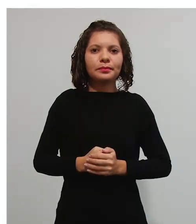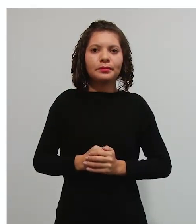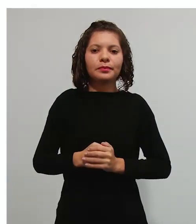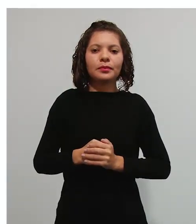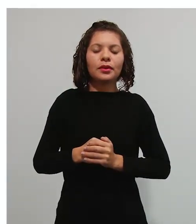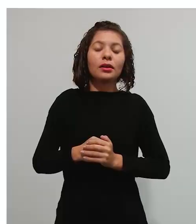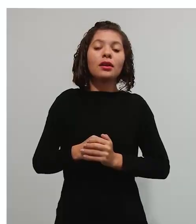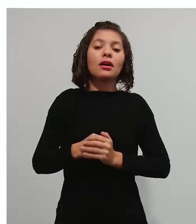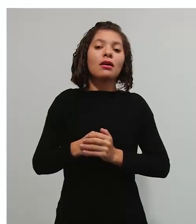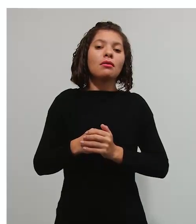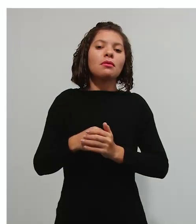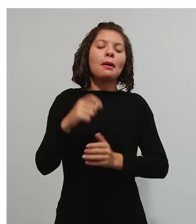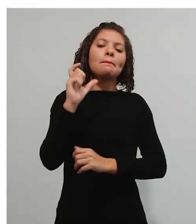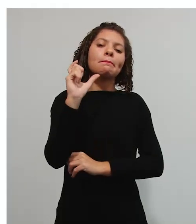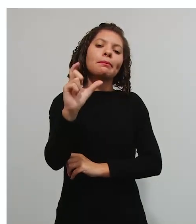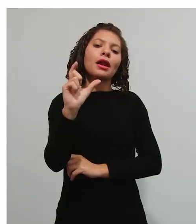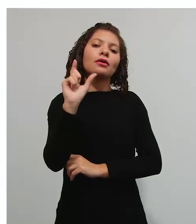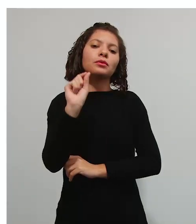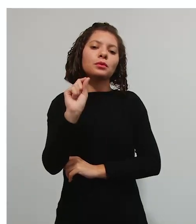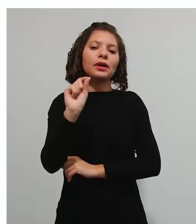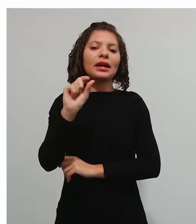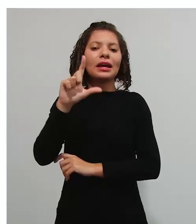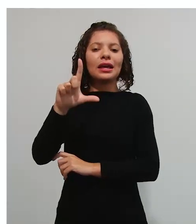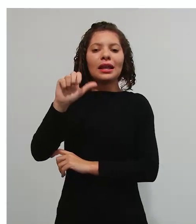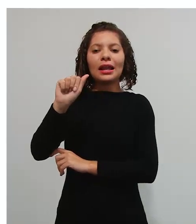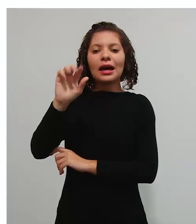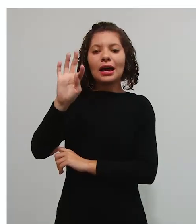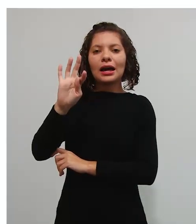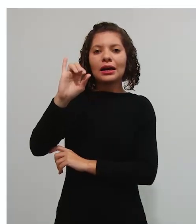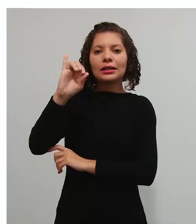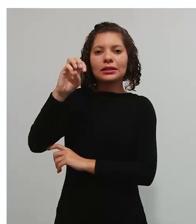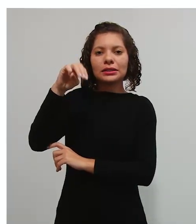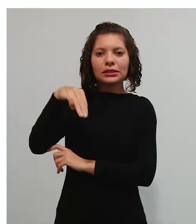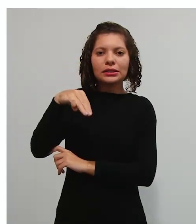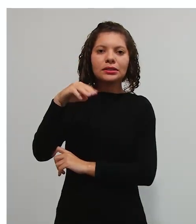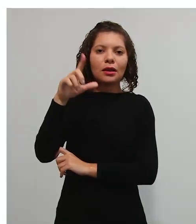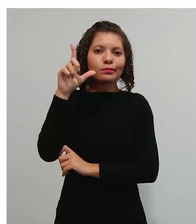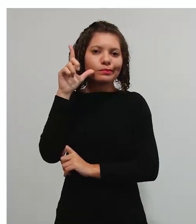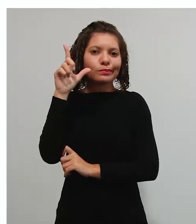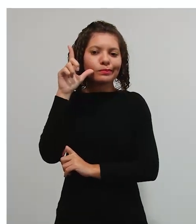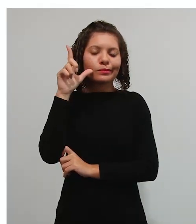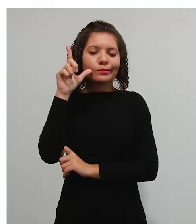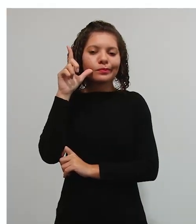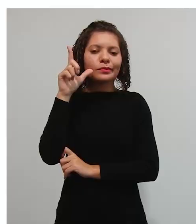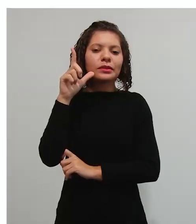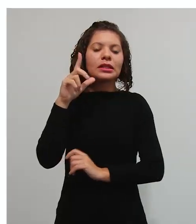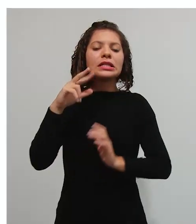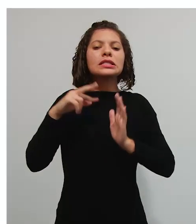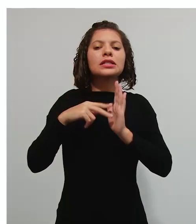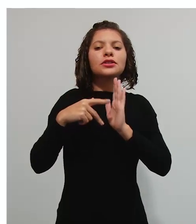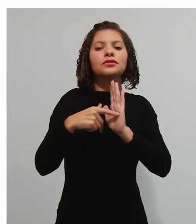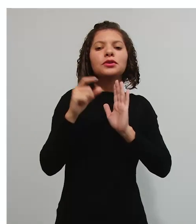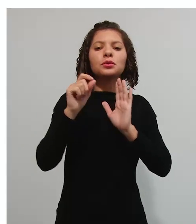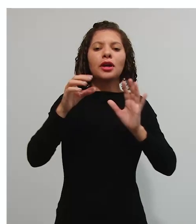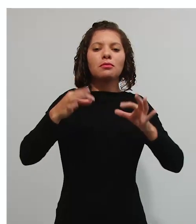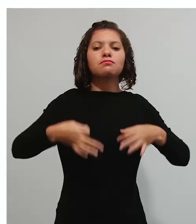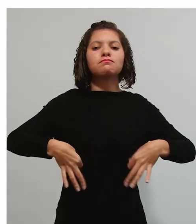etimológica no latim, que vem da palavra textus, que significa tecido,